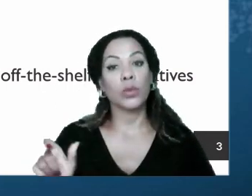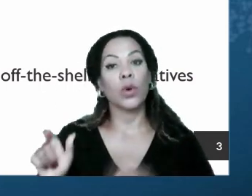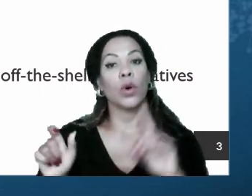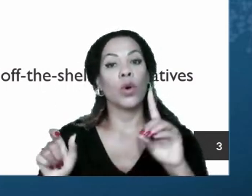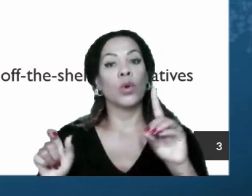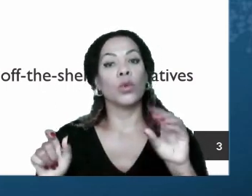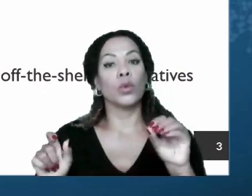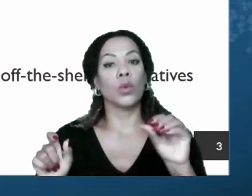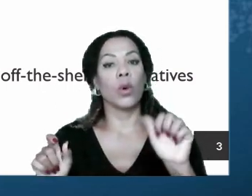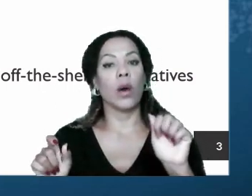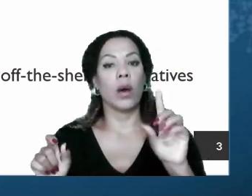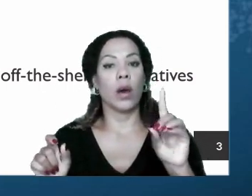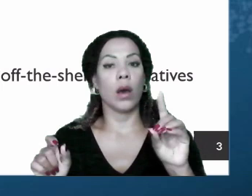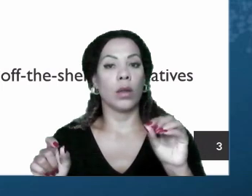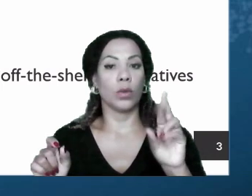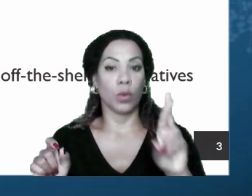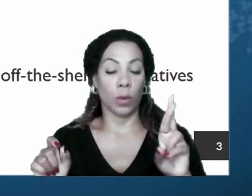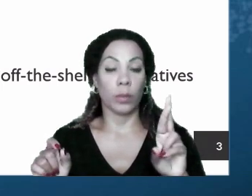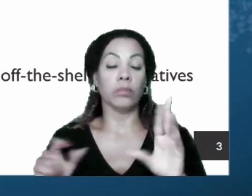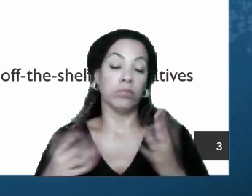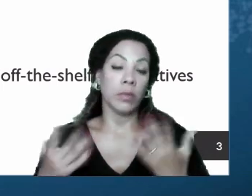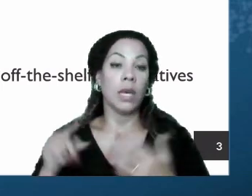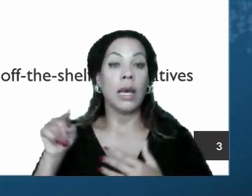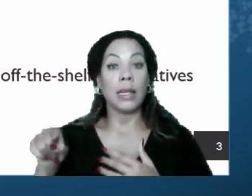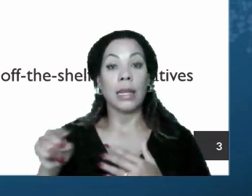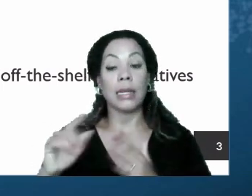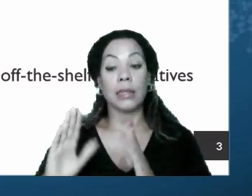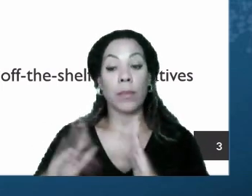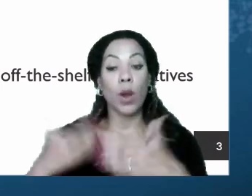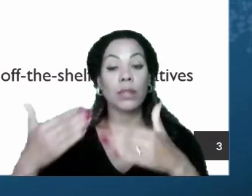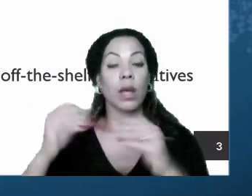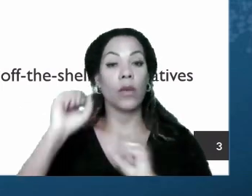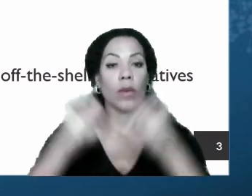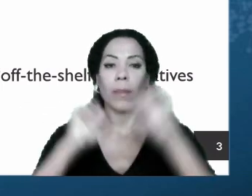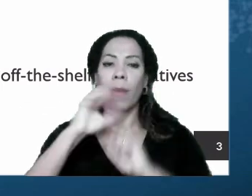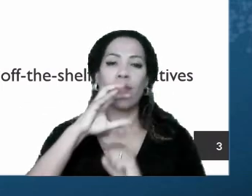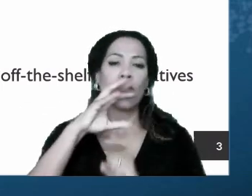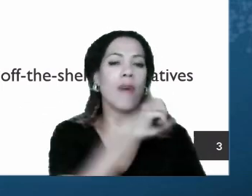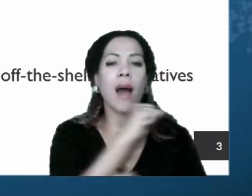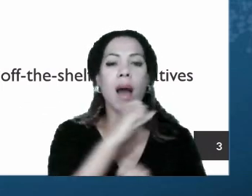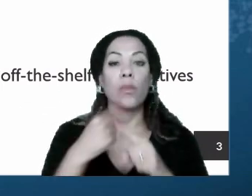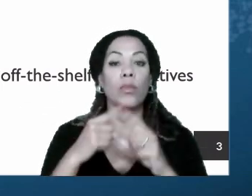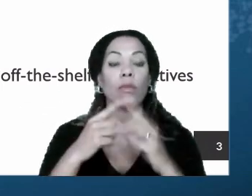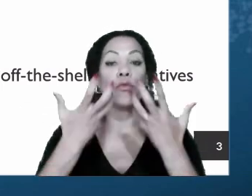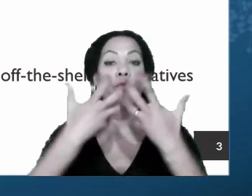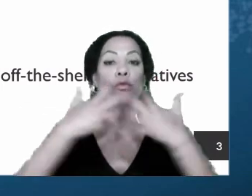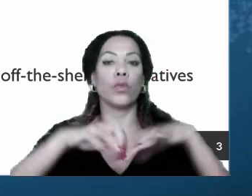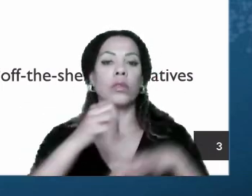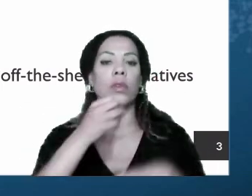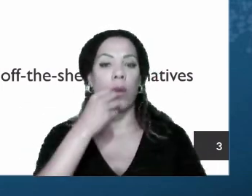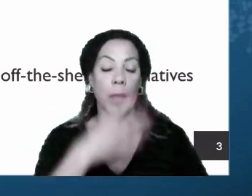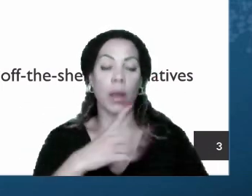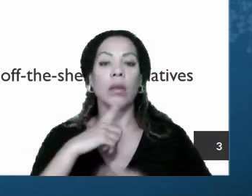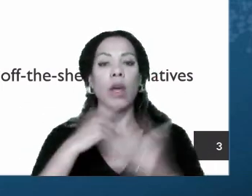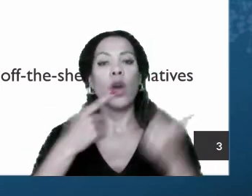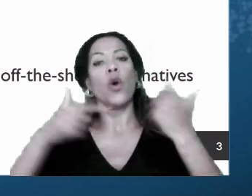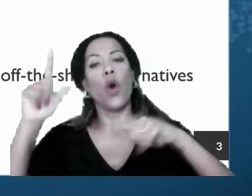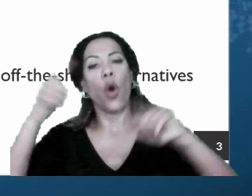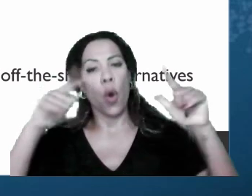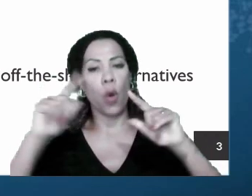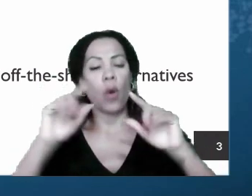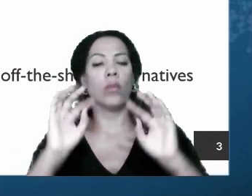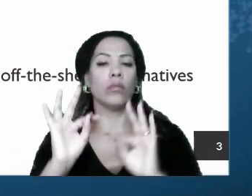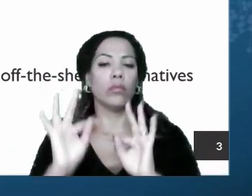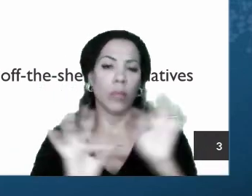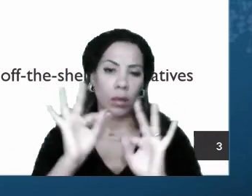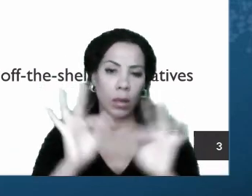de processo de fabricação é muito rápido, porque elas funcionam muito bem. Existem outros tratamentos no horizonte,